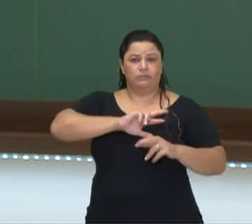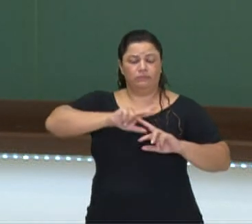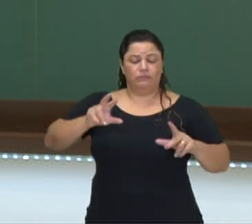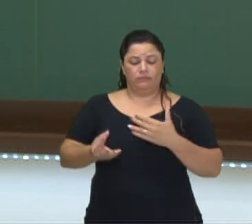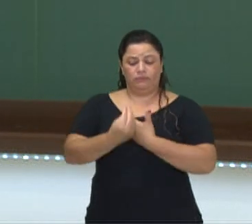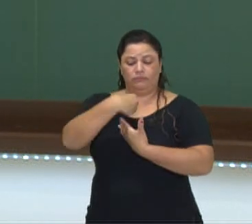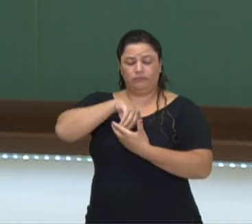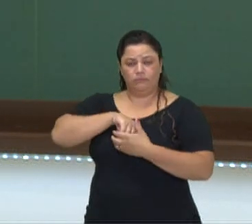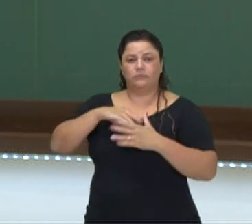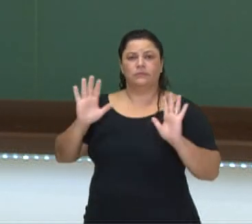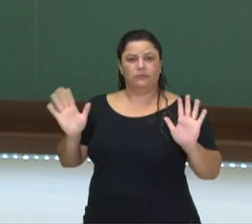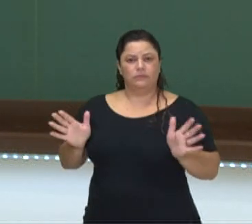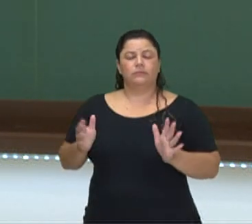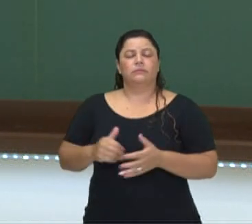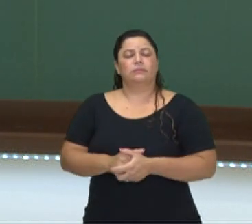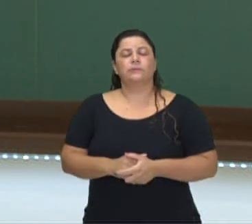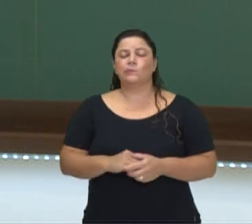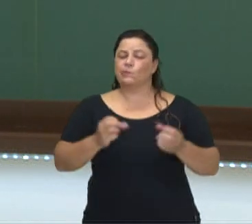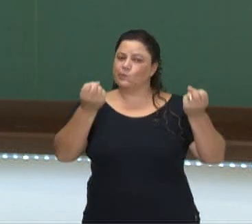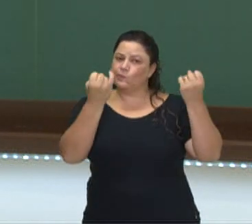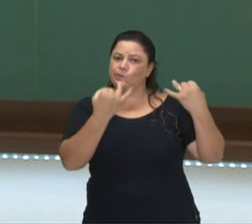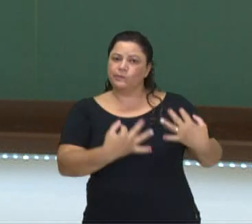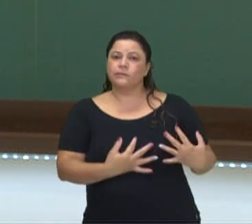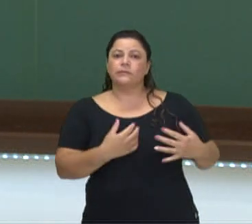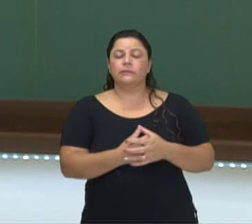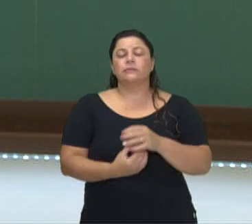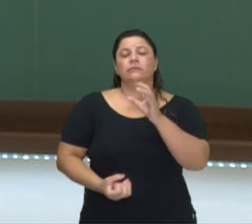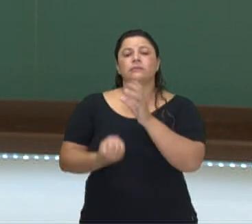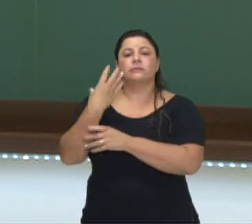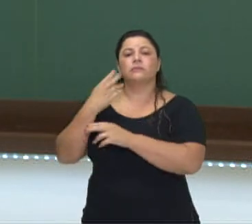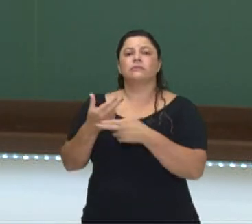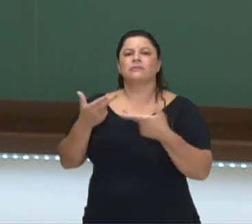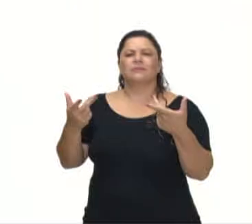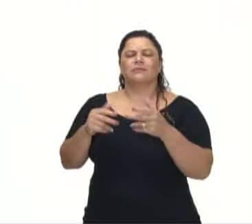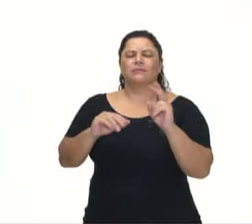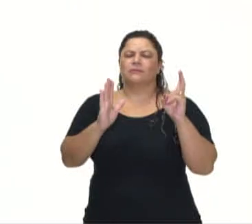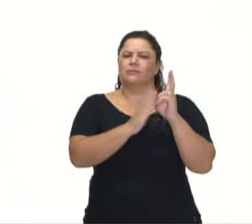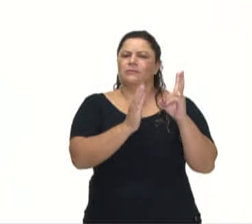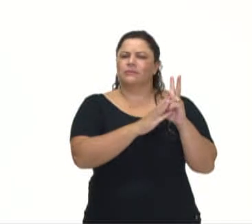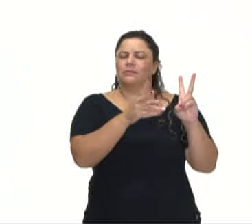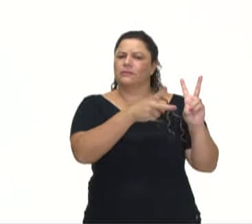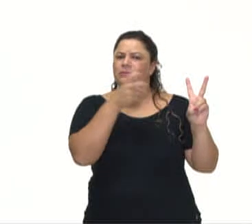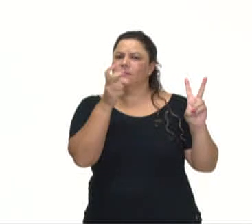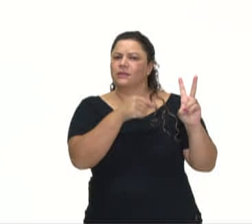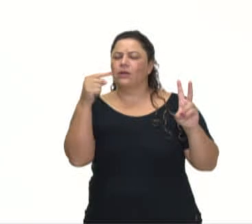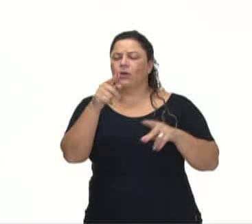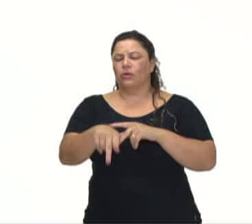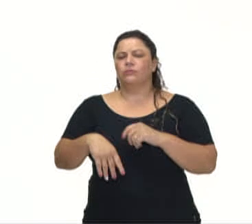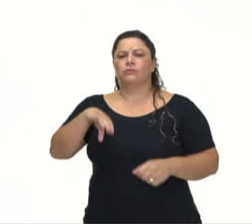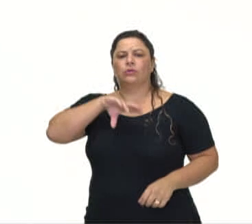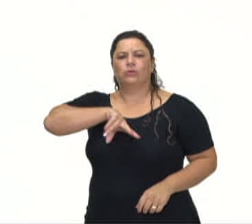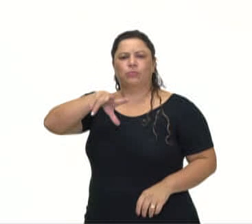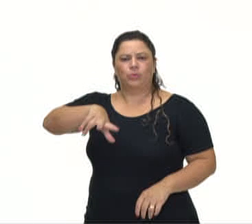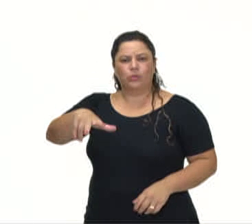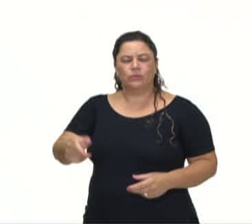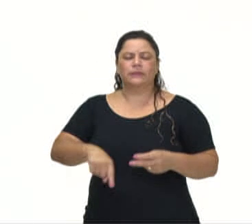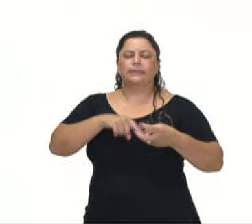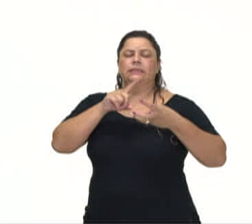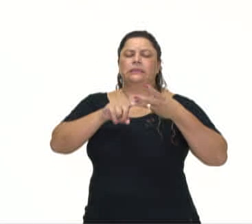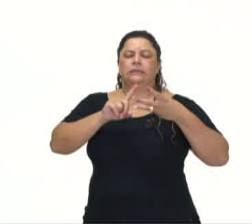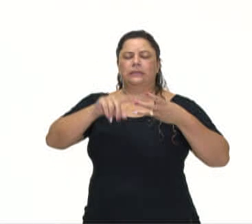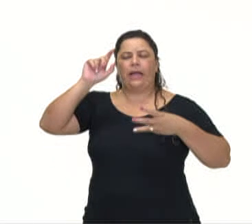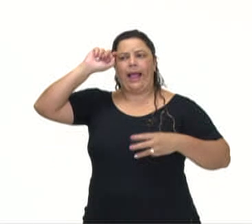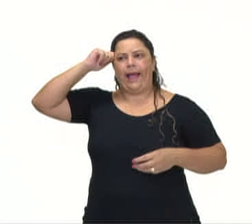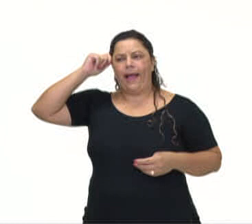nossa vida, como a gente já tinha falado, originários de quem? Dos povos indígenas, dos portugueses, dos povos